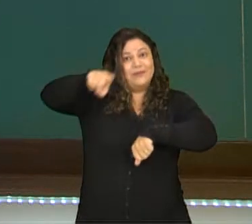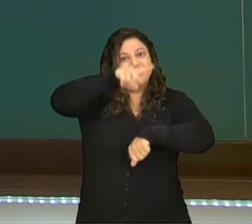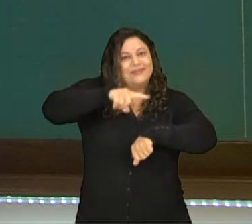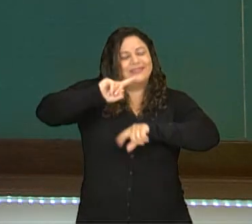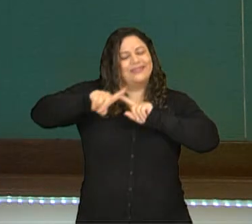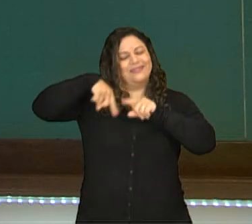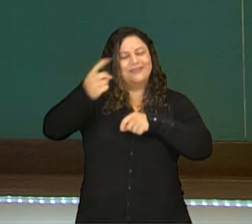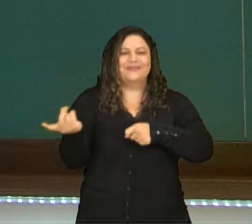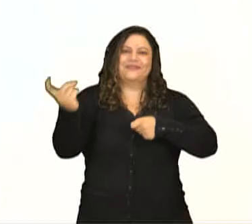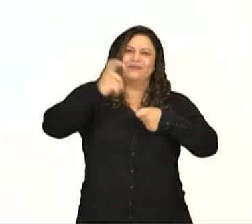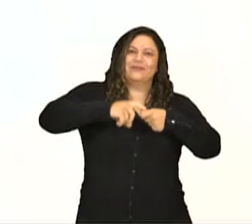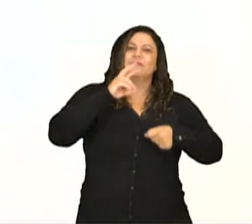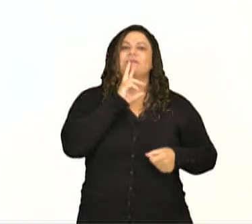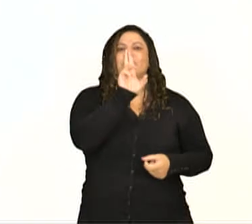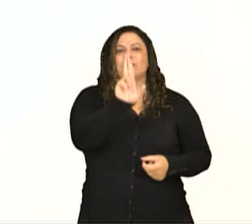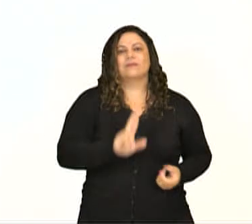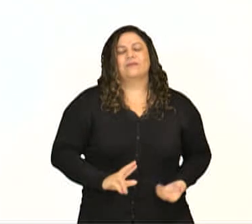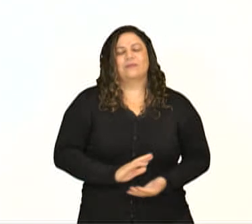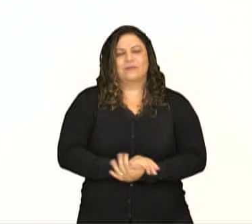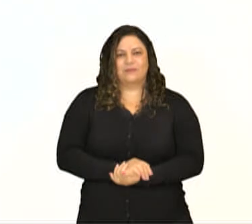nós voltamos com a resposta.